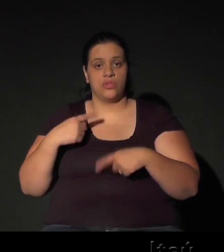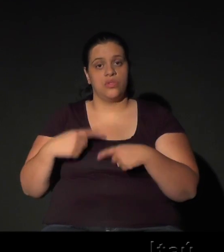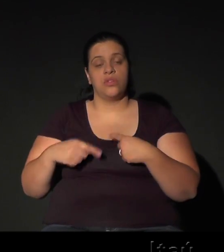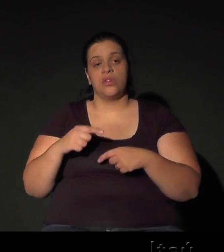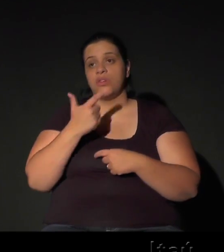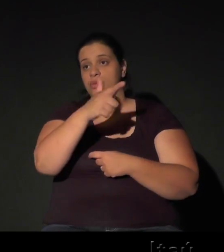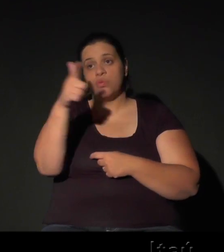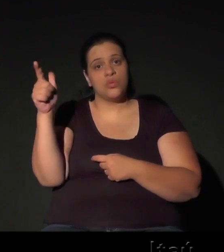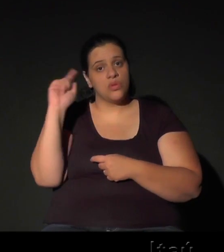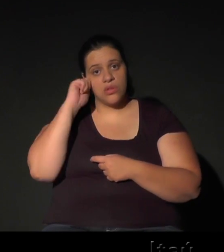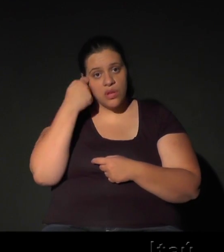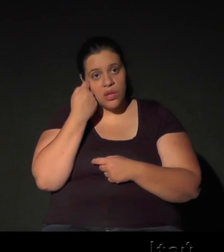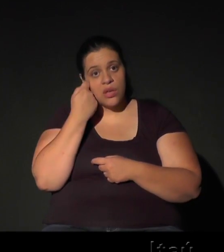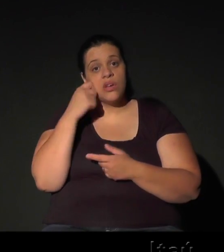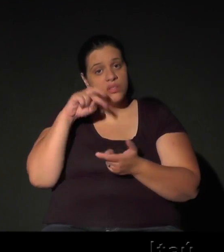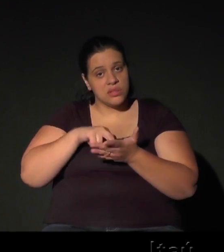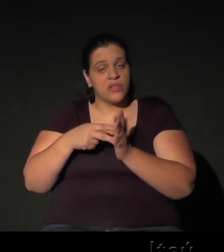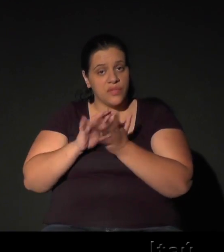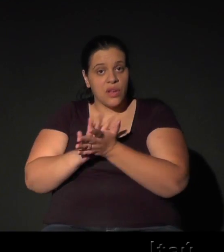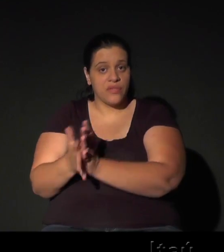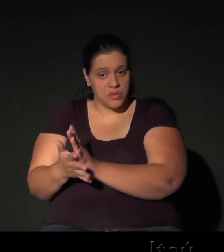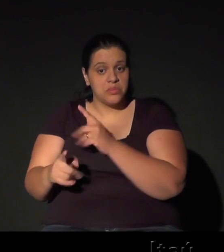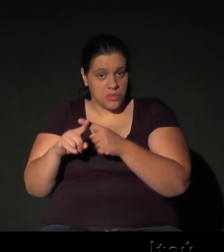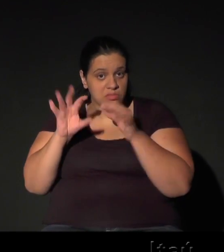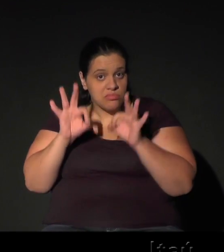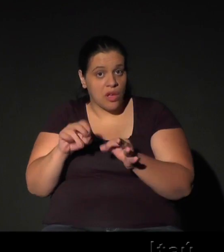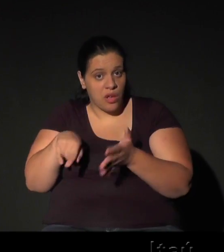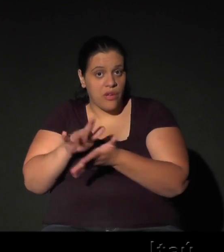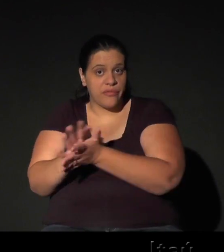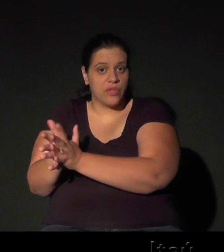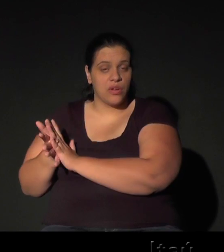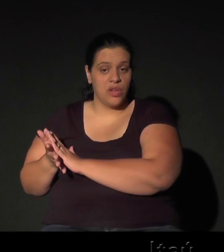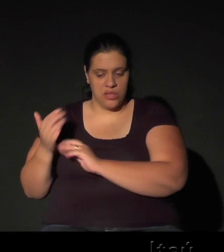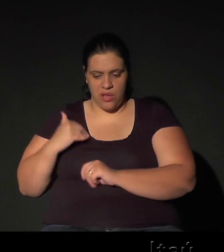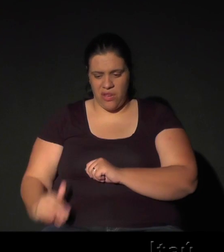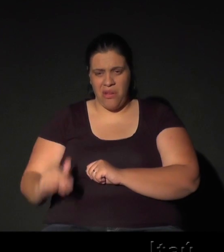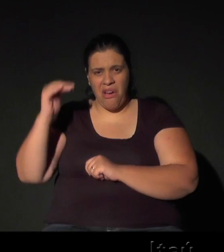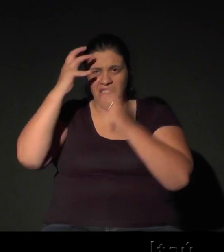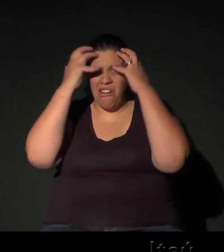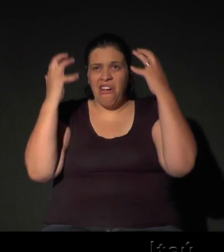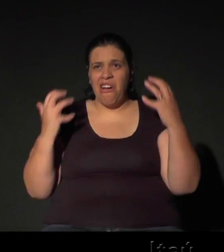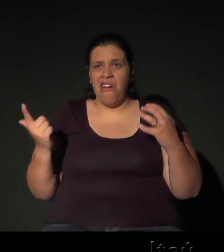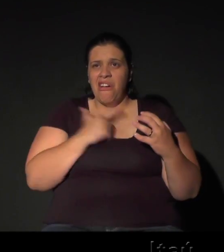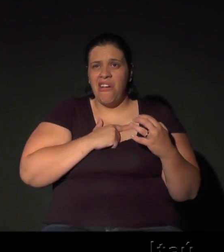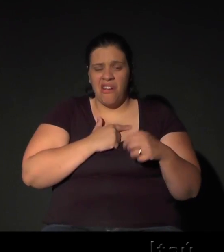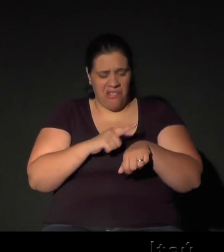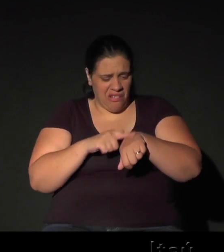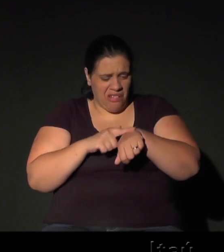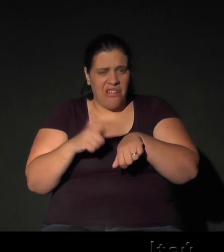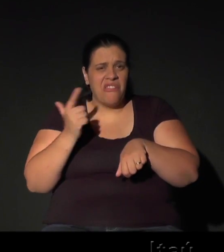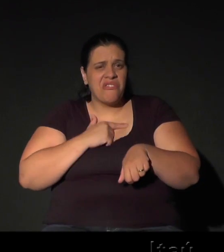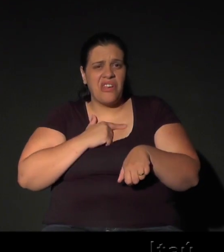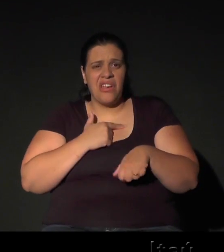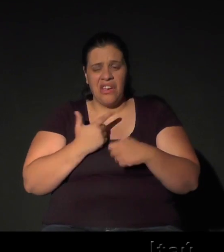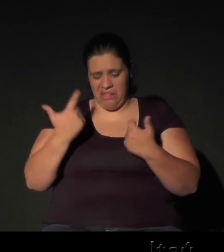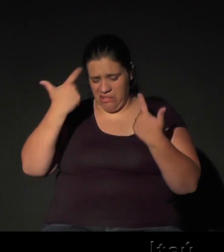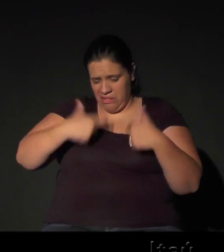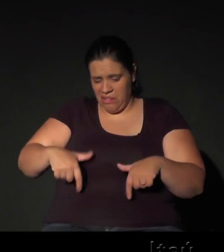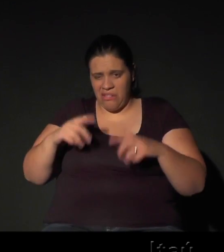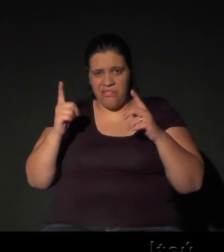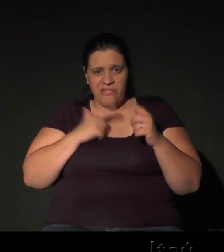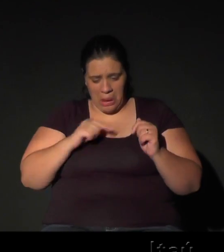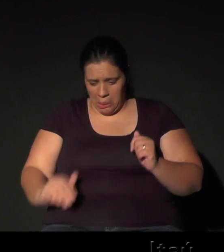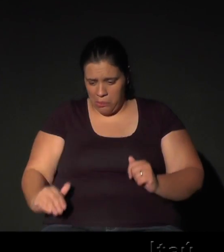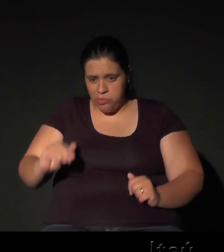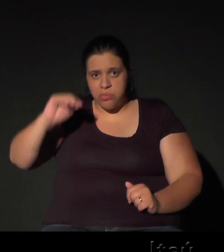não ter pessoas negras a gente não se chegar como violência porque isso é violência eu cresci achando que o meu cabelo é ruim eu achando que a minha pele é feia que eu sou feia